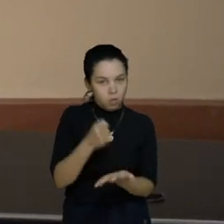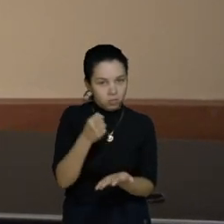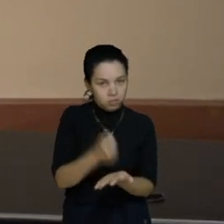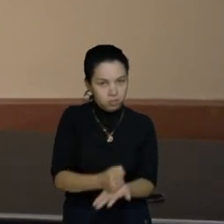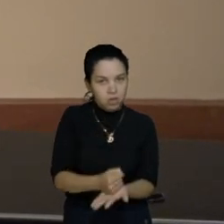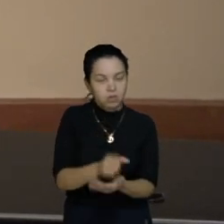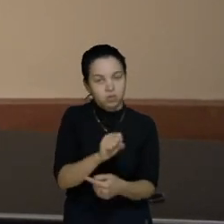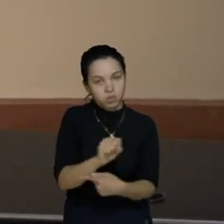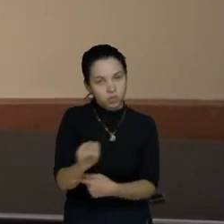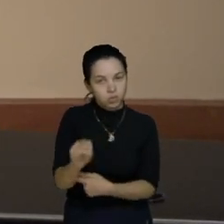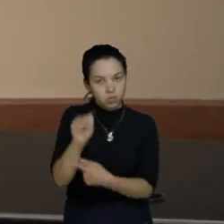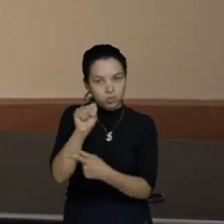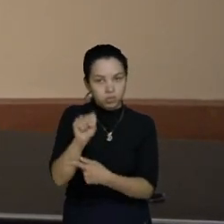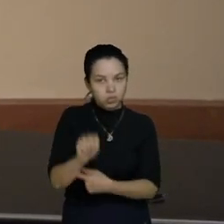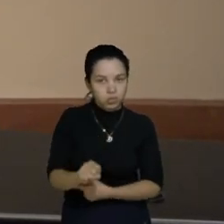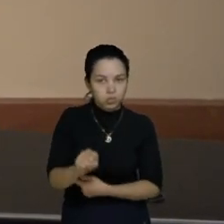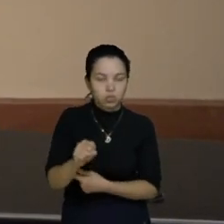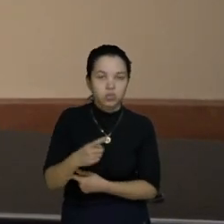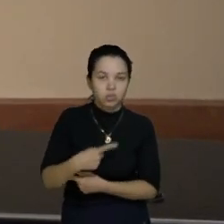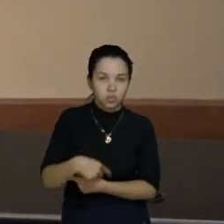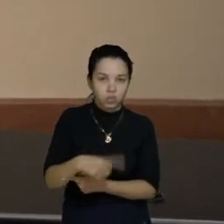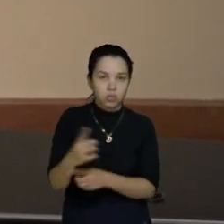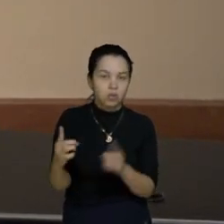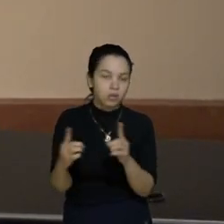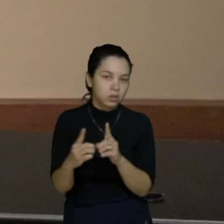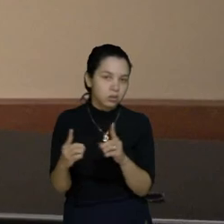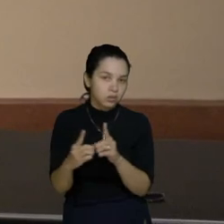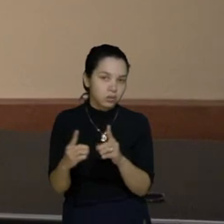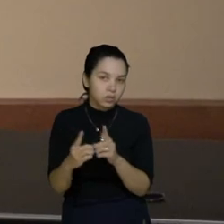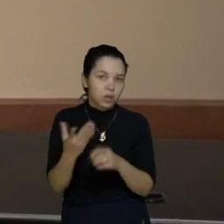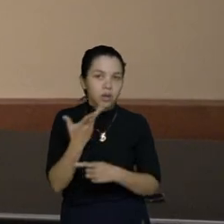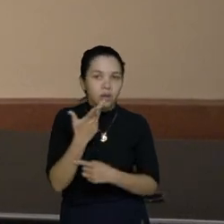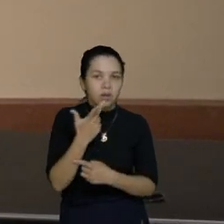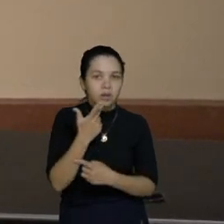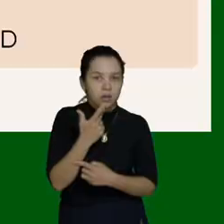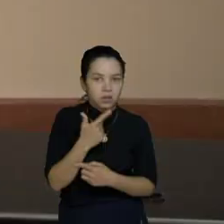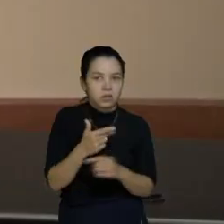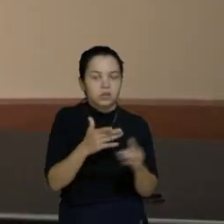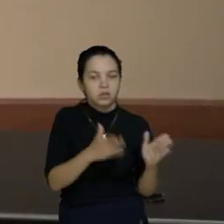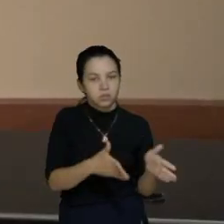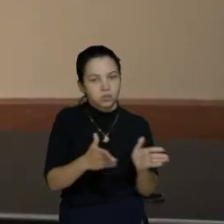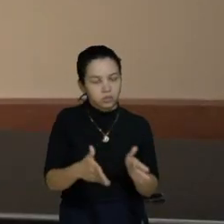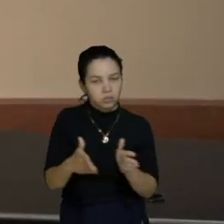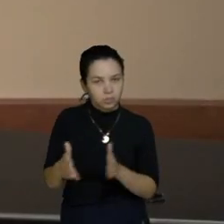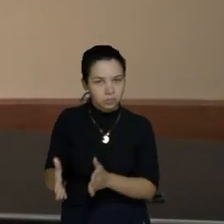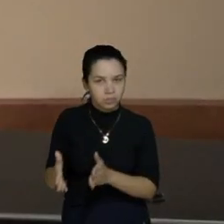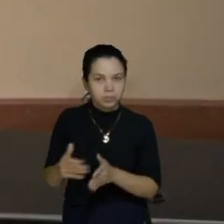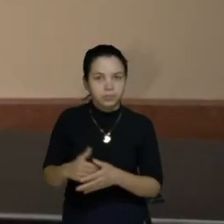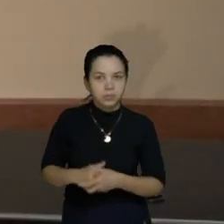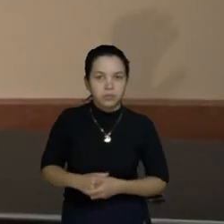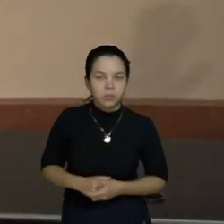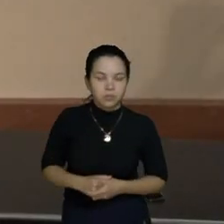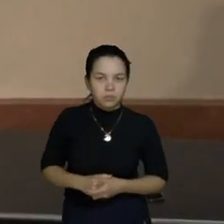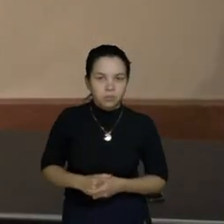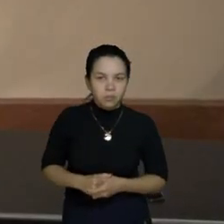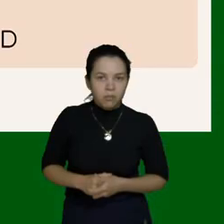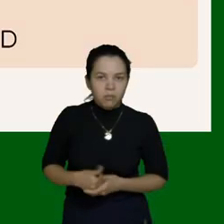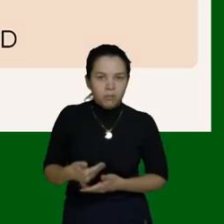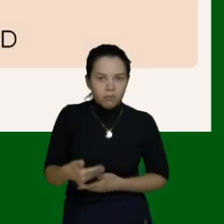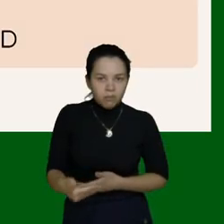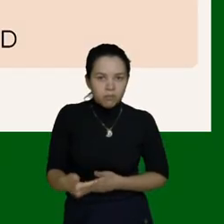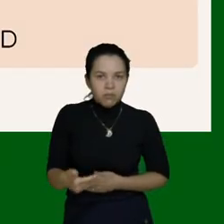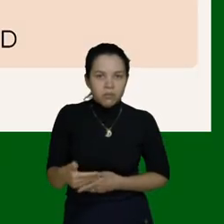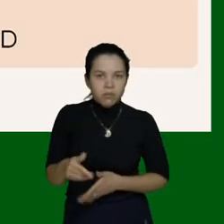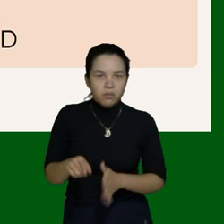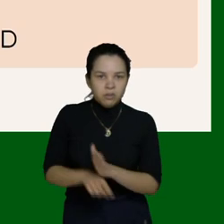SUS nós atendemos apenas crianças reguladas via posto de saúde Então vai consulta com o